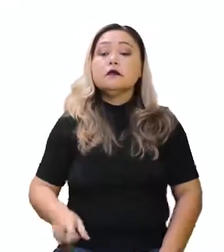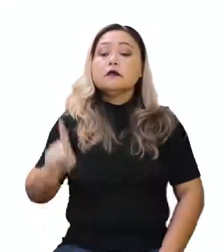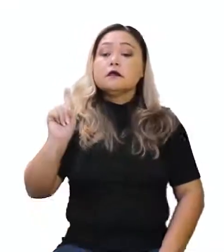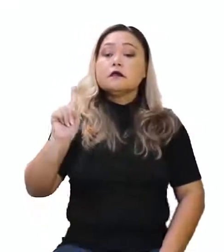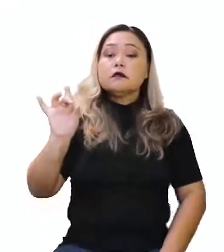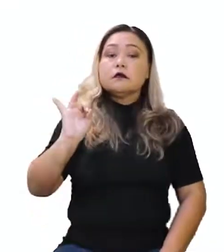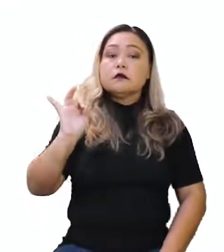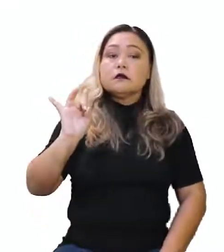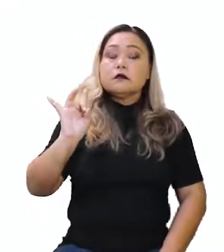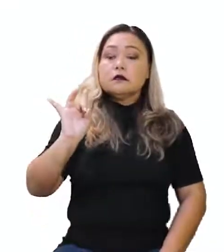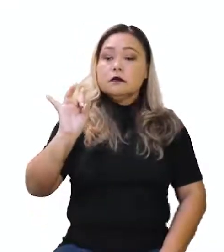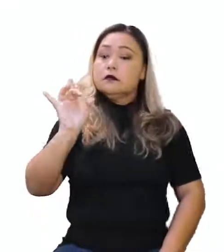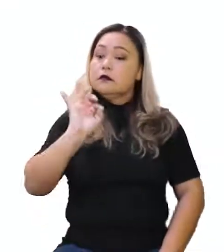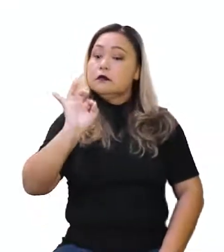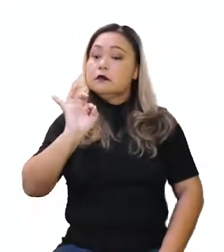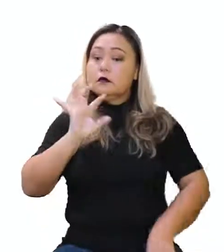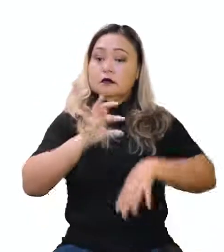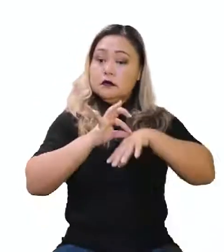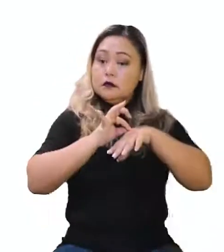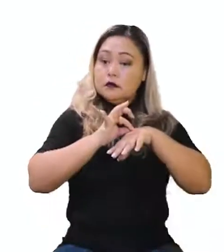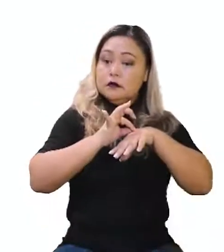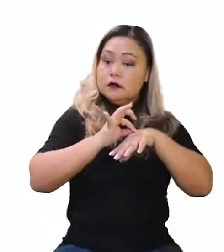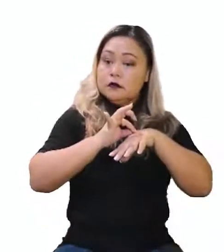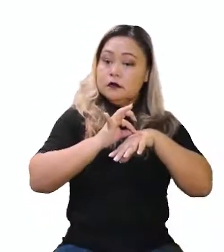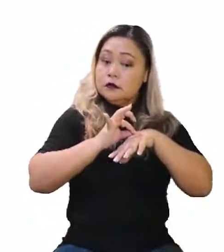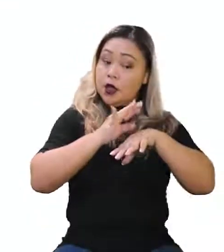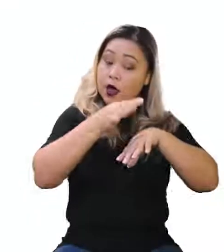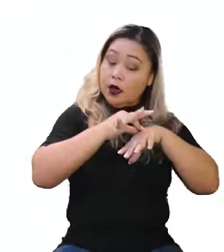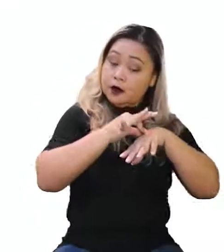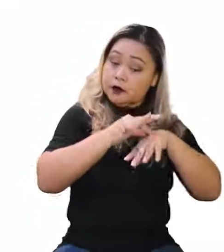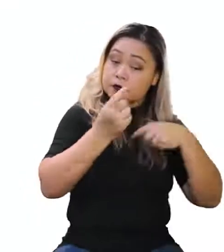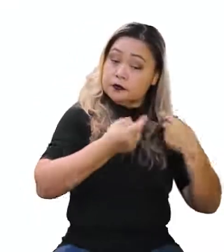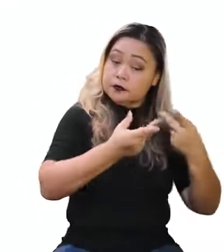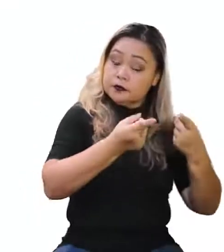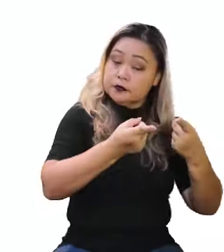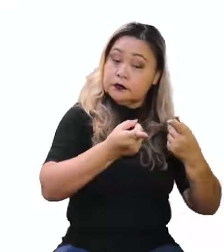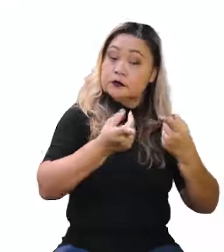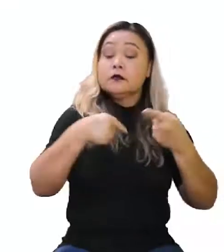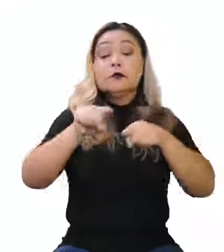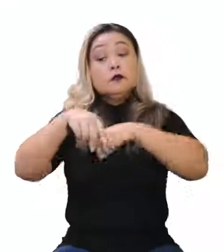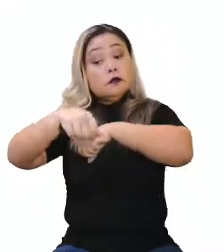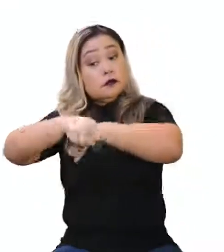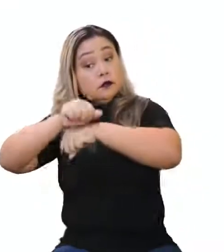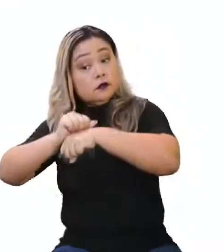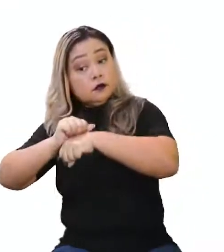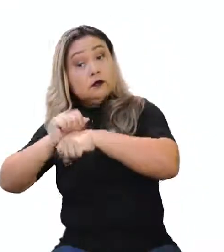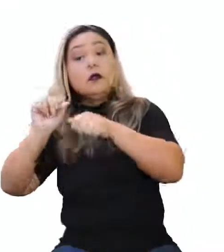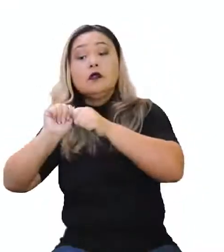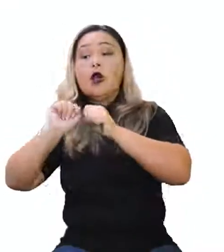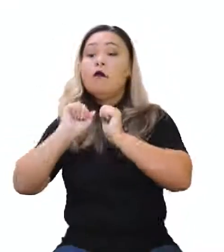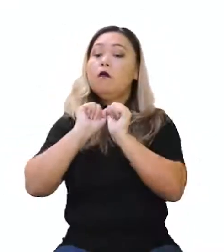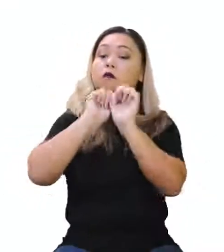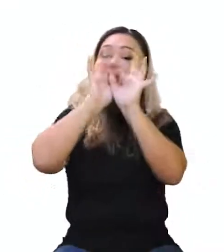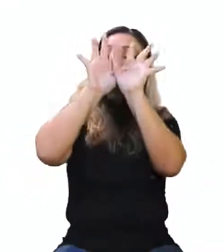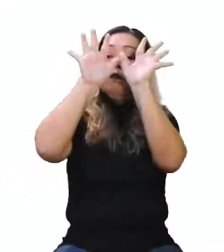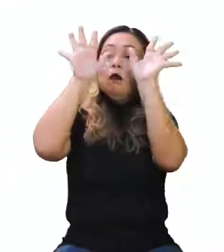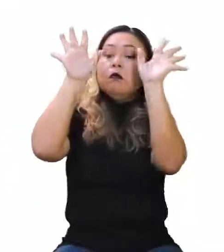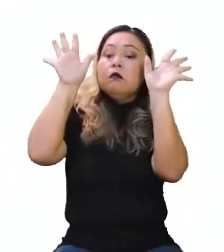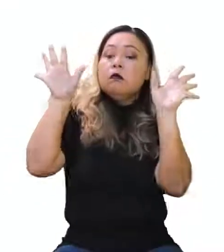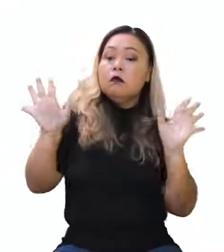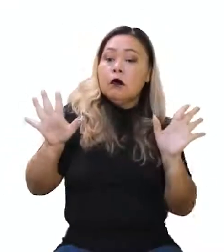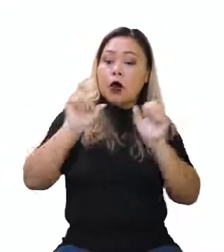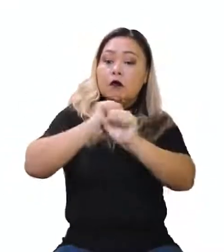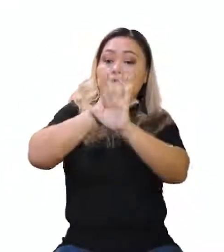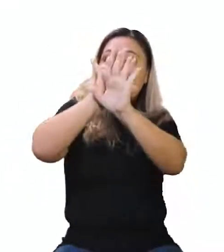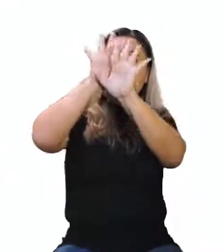Não só como a carne, não só a carne, como o couro, tem a plumagem também,